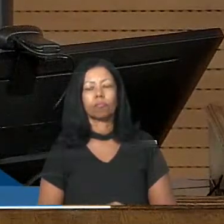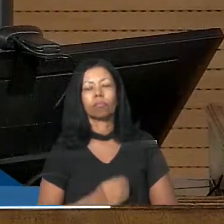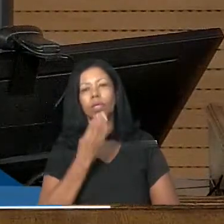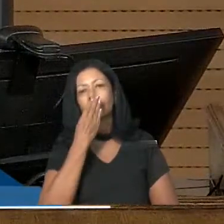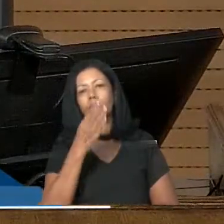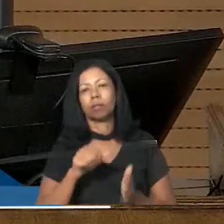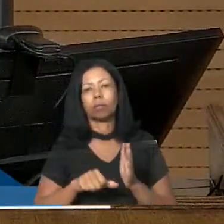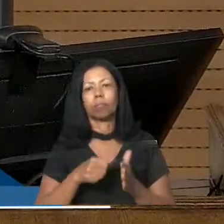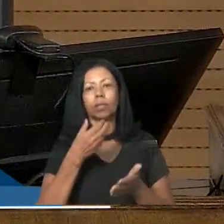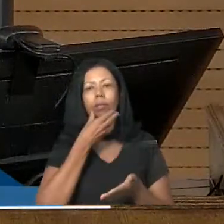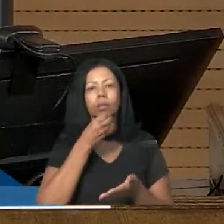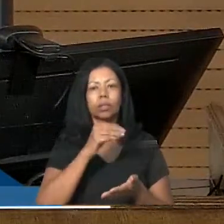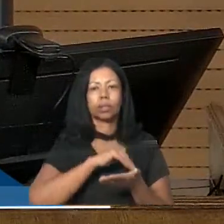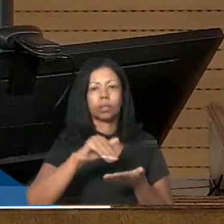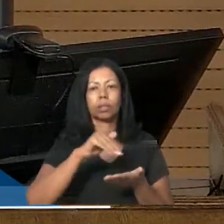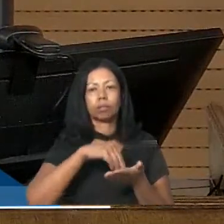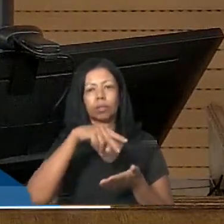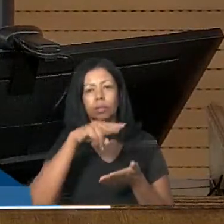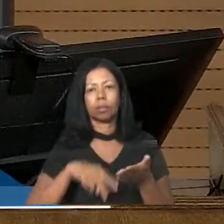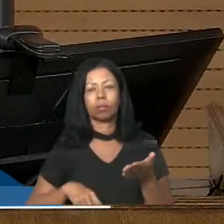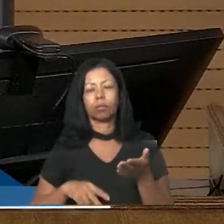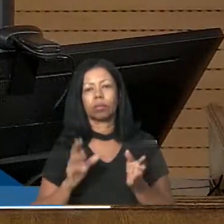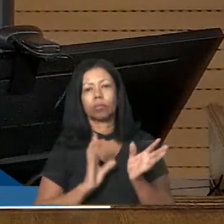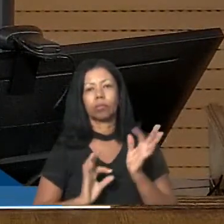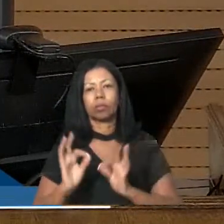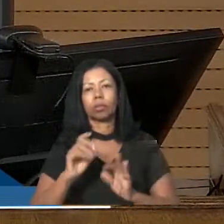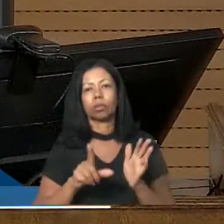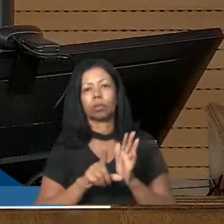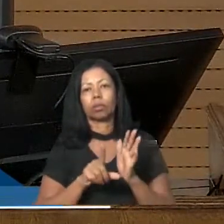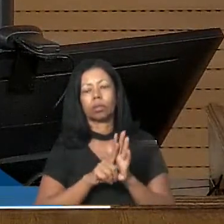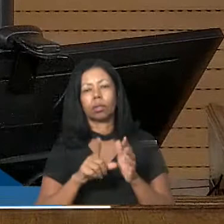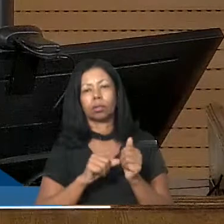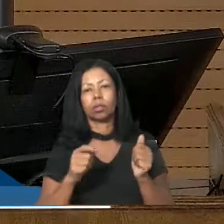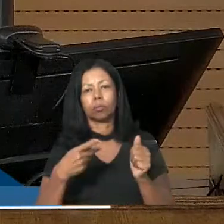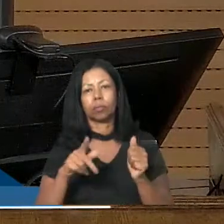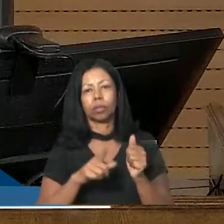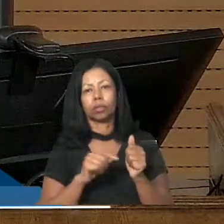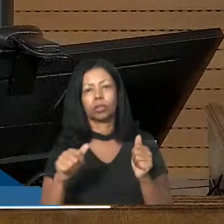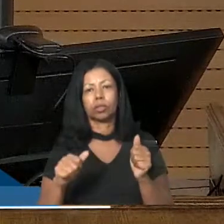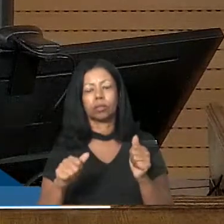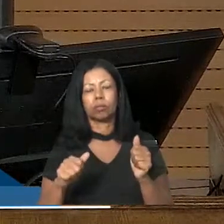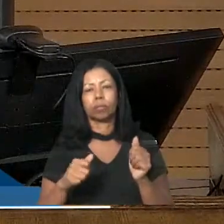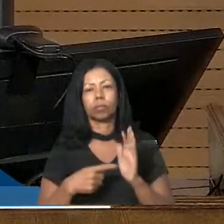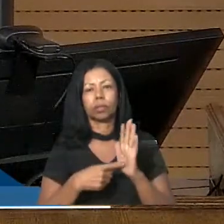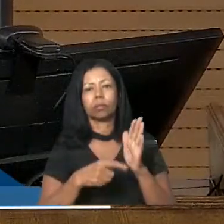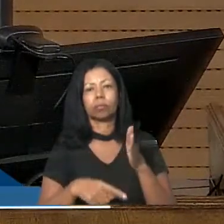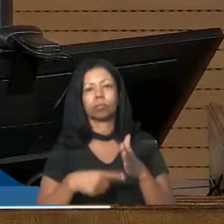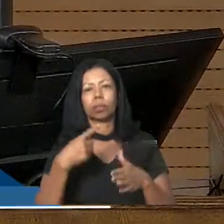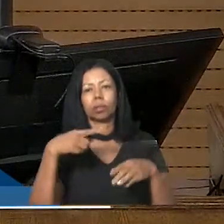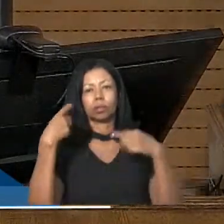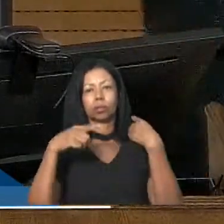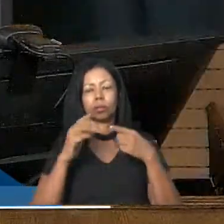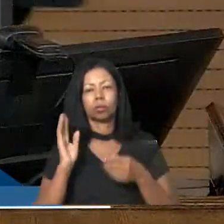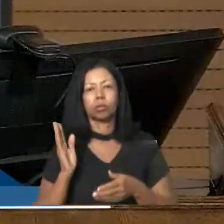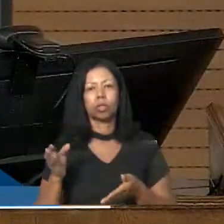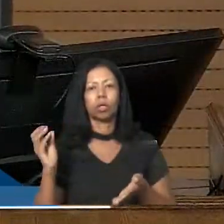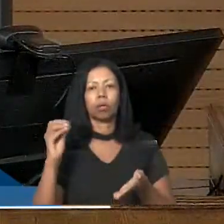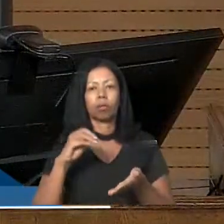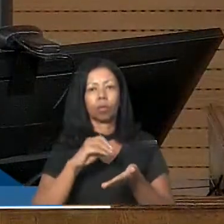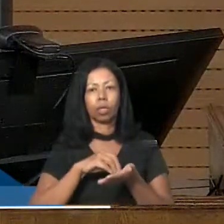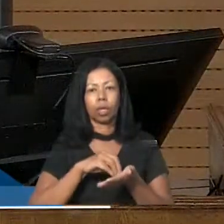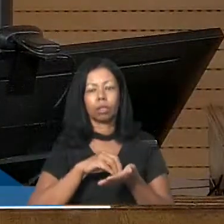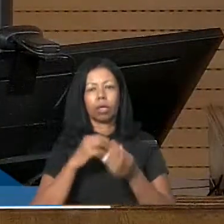Solicito ao senhor, primeiro secretário, que proceda à leitura do projeto de lei, artigo por artigo, para apreciação em primeira discussão já incorporada